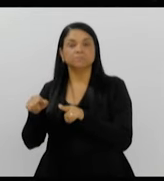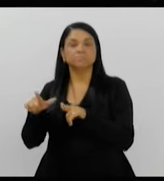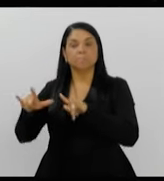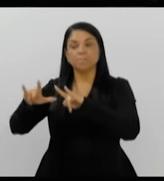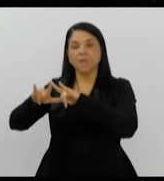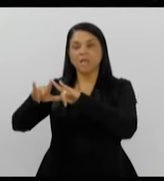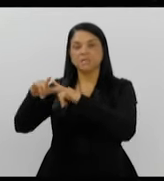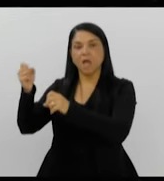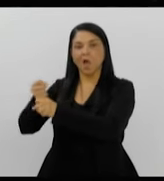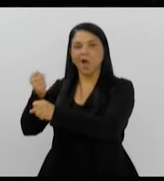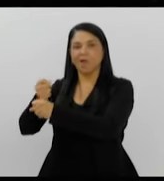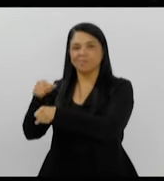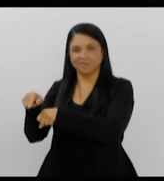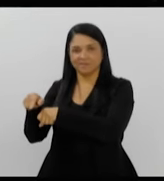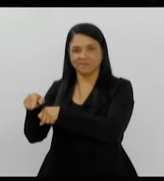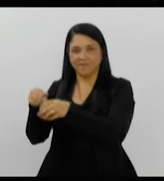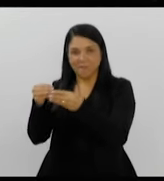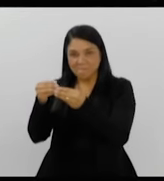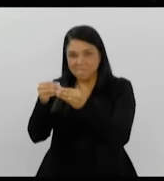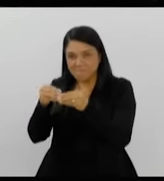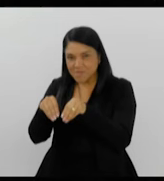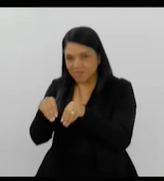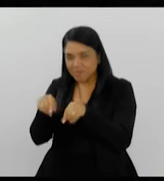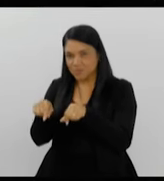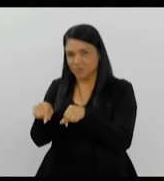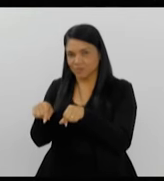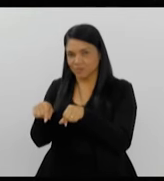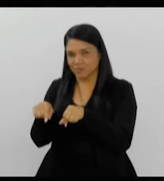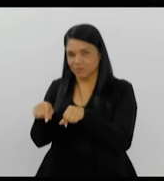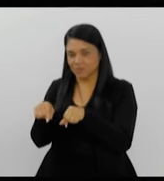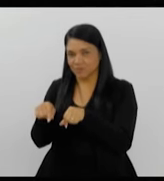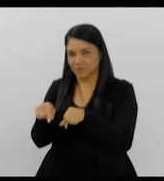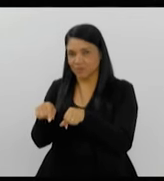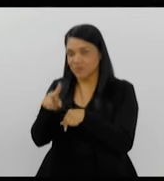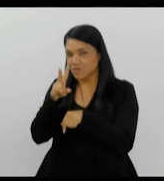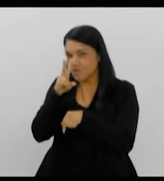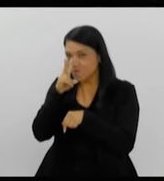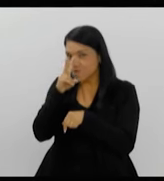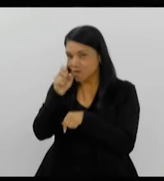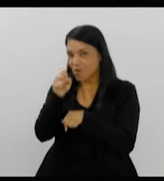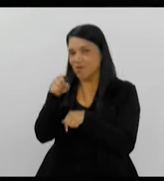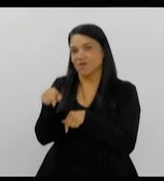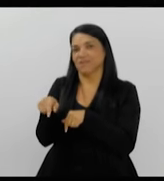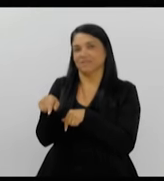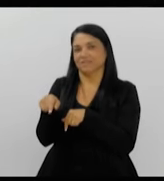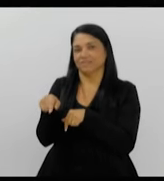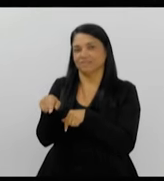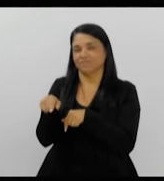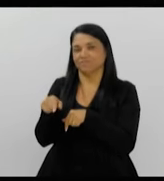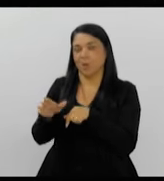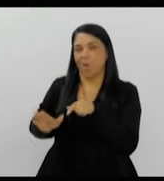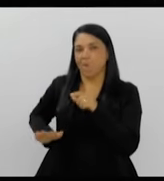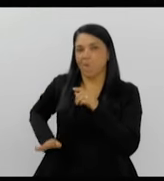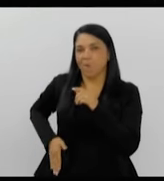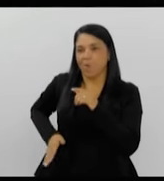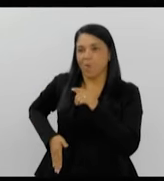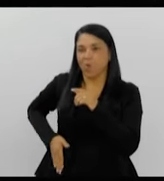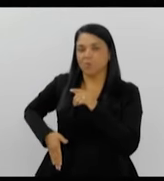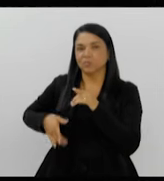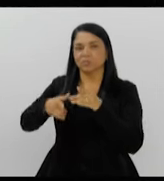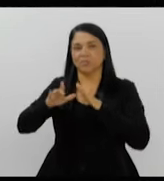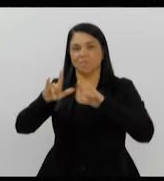e dado prejuízos tão fortes ao bolso das